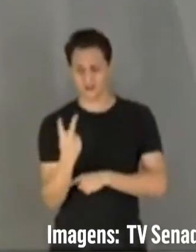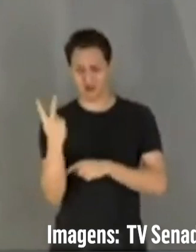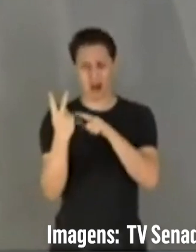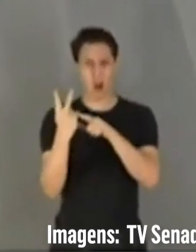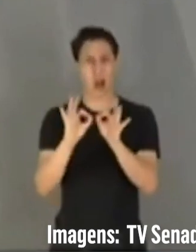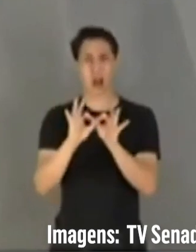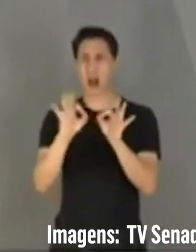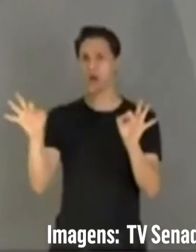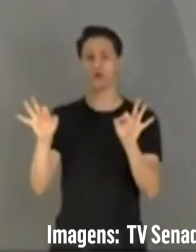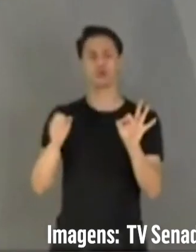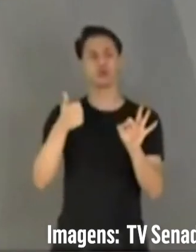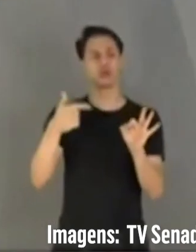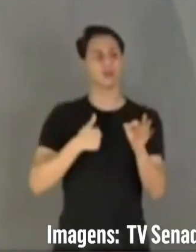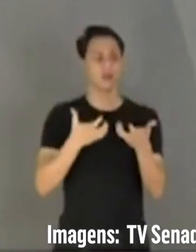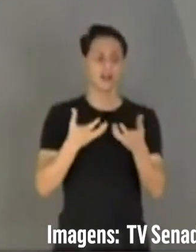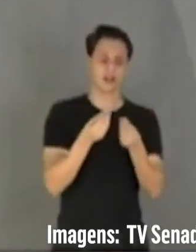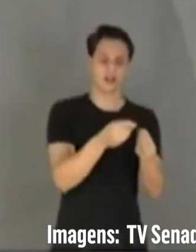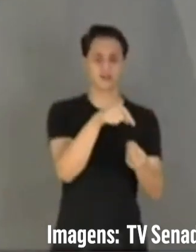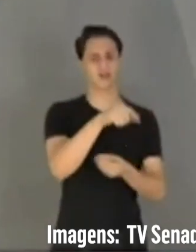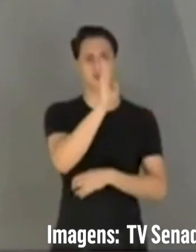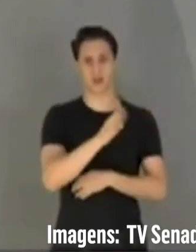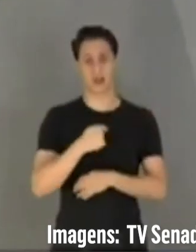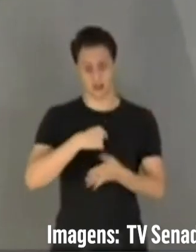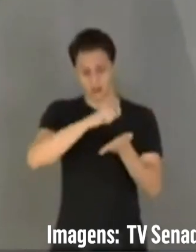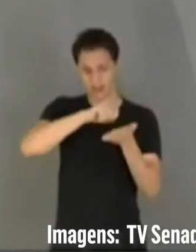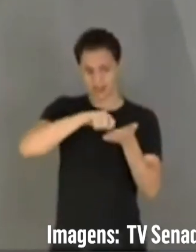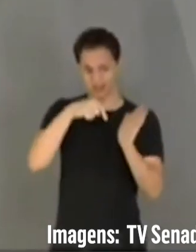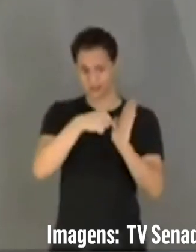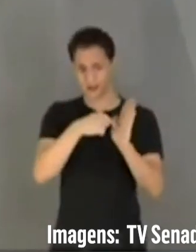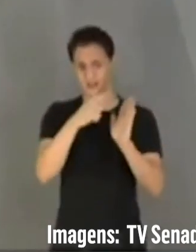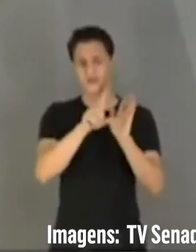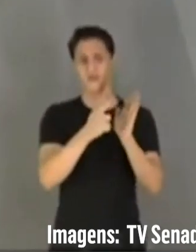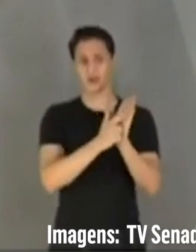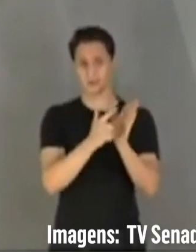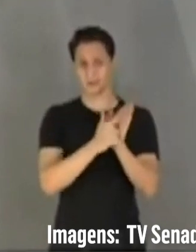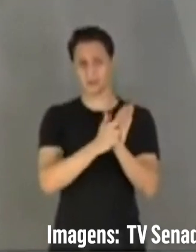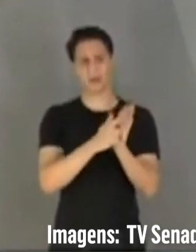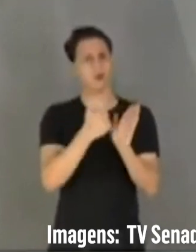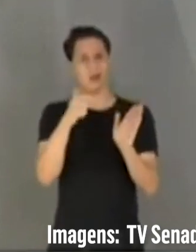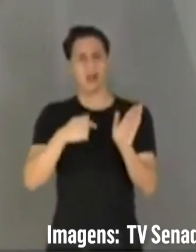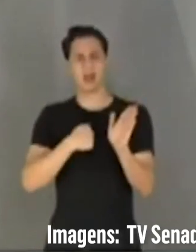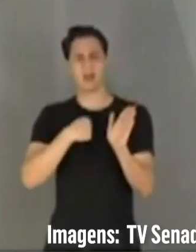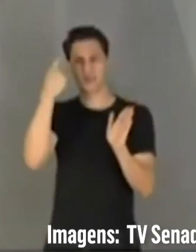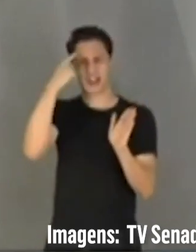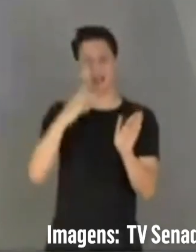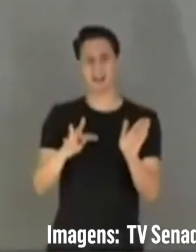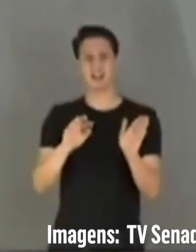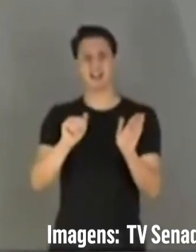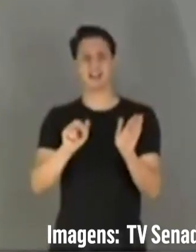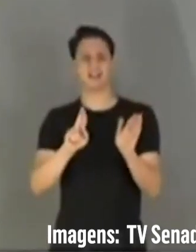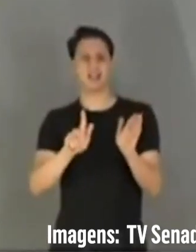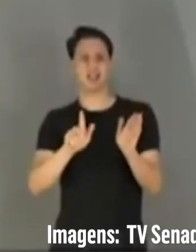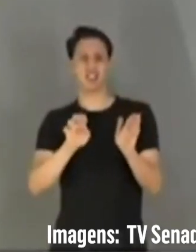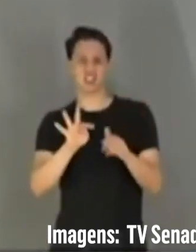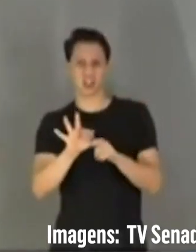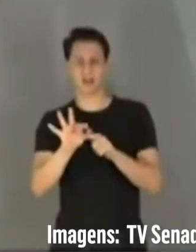do que eu gostaria de ofertar para o Brasil. Eu escrevo isso. Não está nem um pouco perto do target que eu desejo. Então, eu não